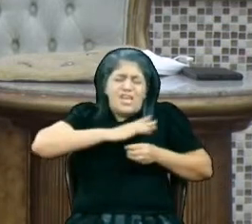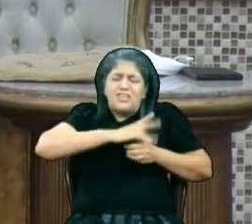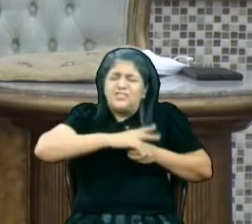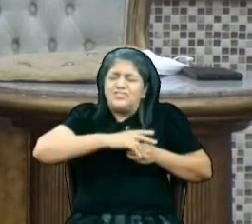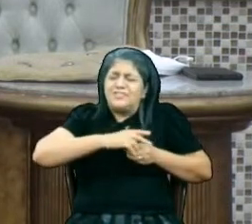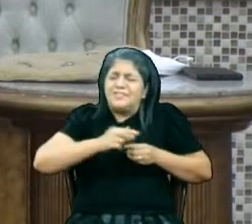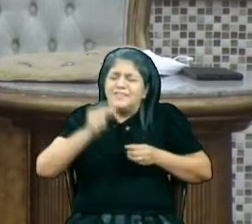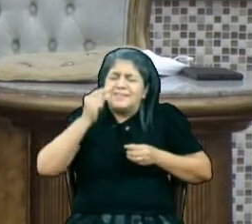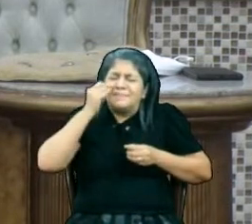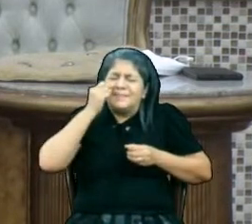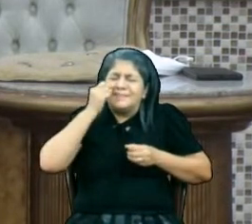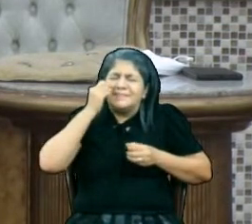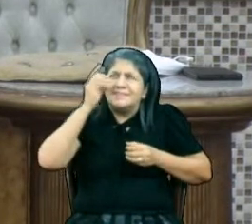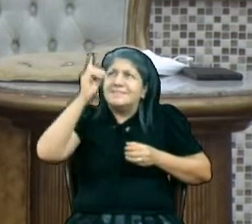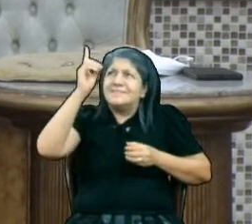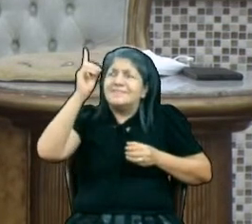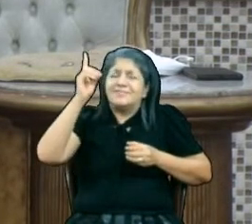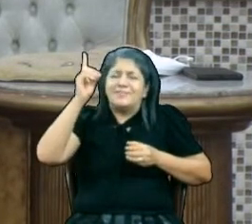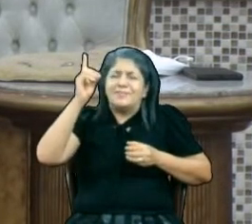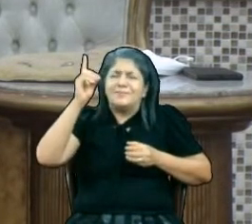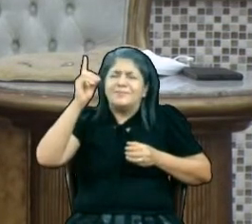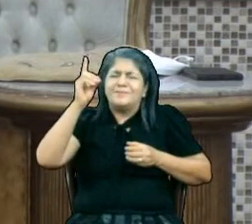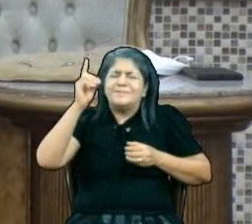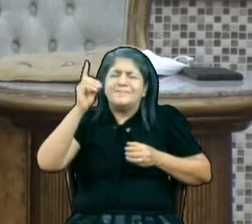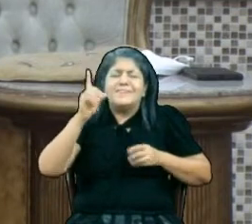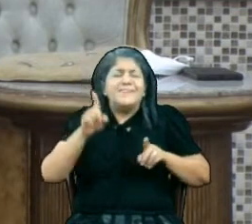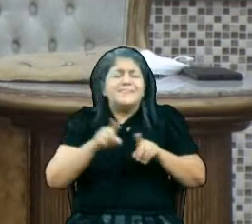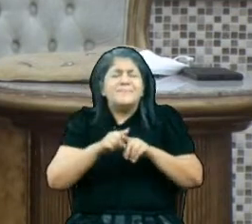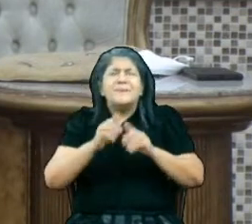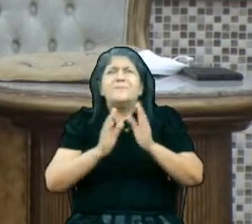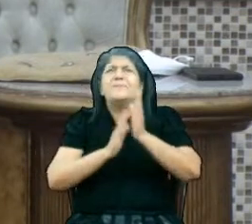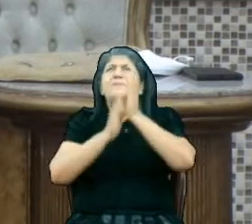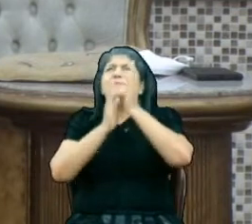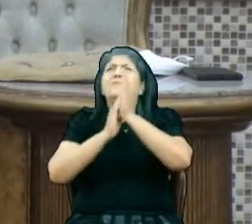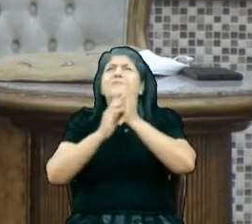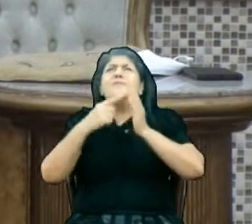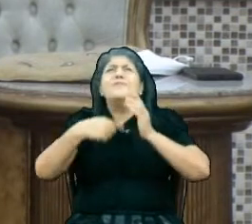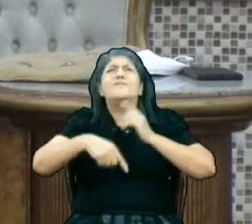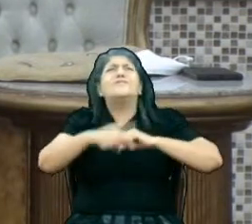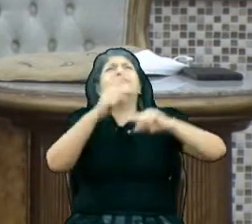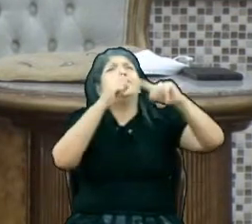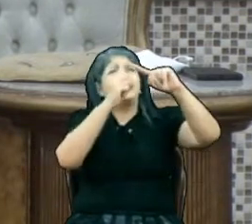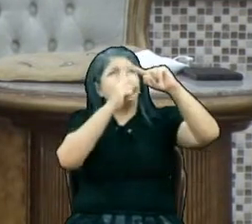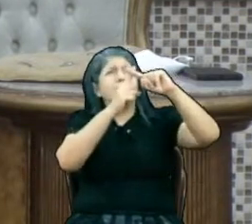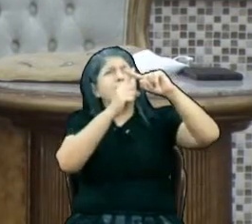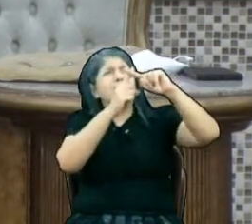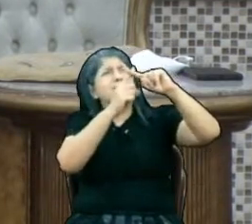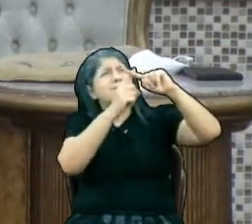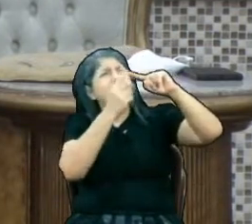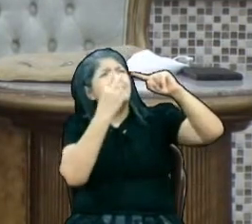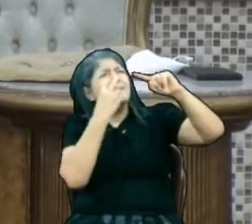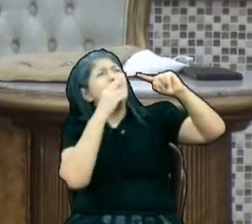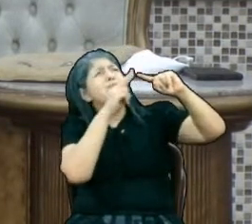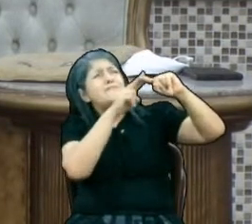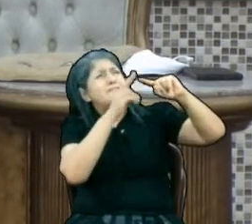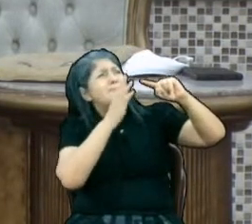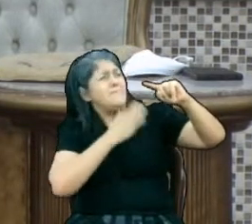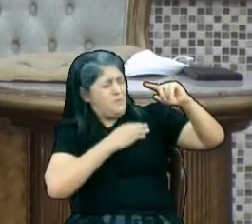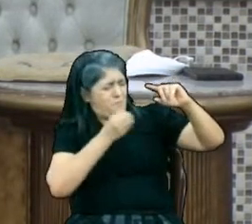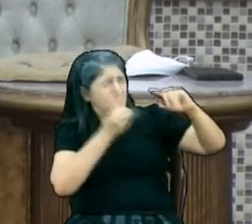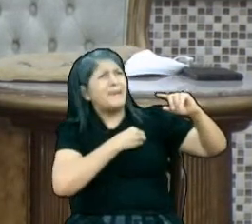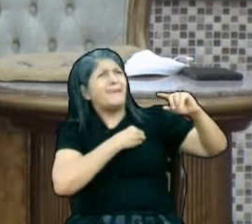e foi na cruz foi na cruz onde um dia eu vi meu pecado castigado